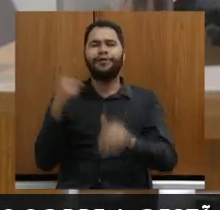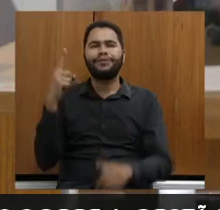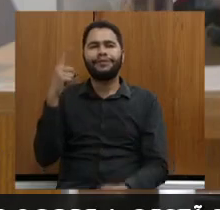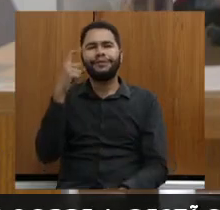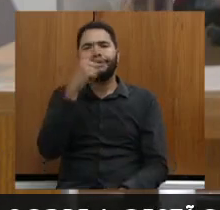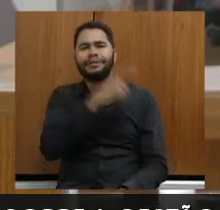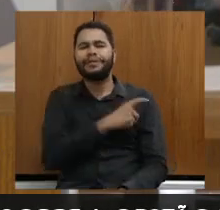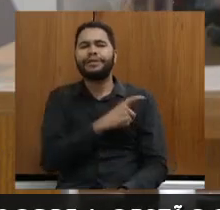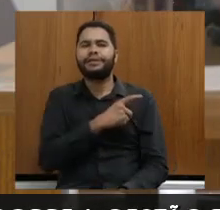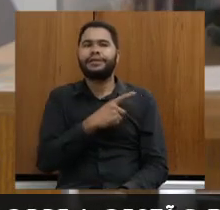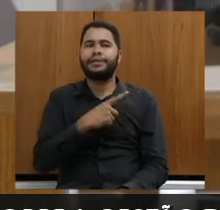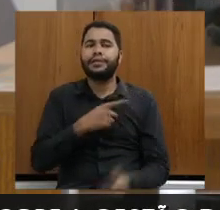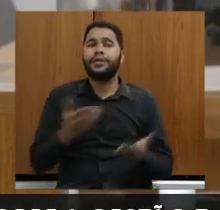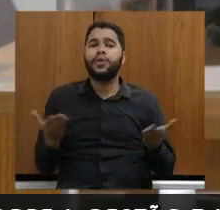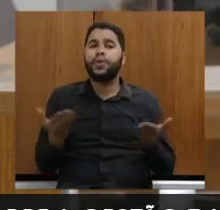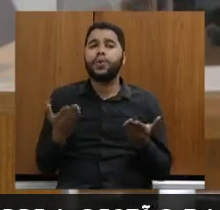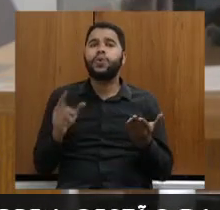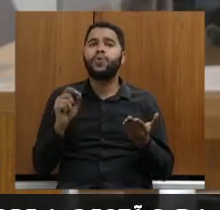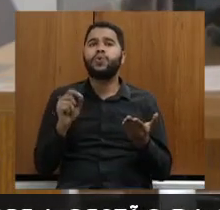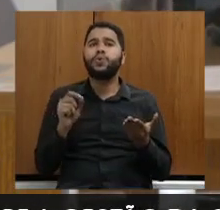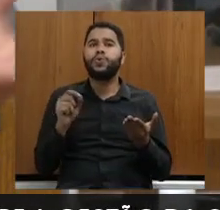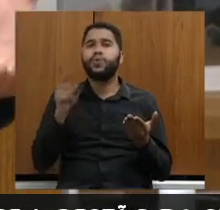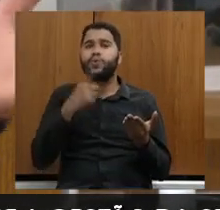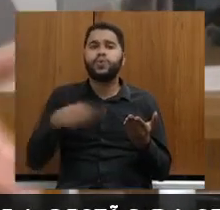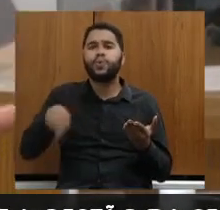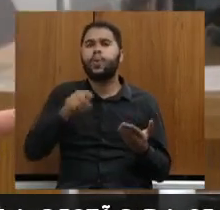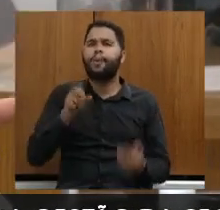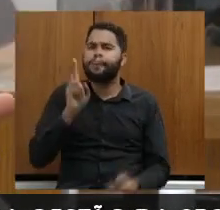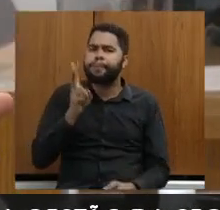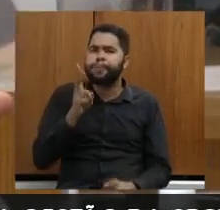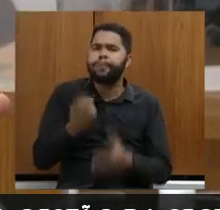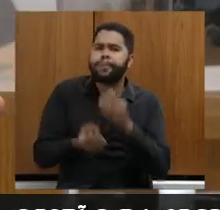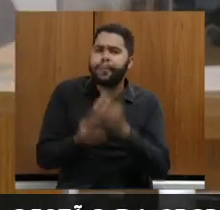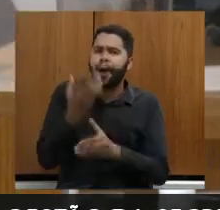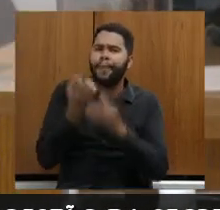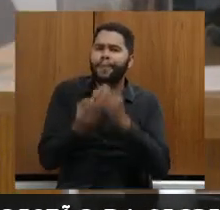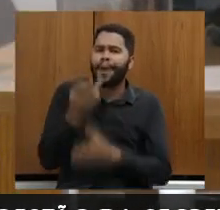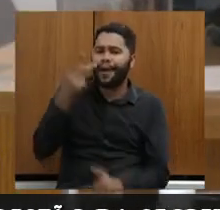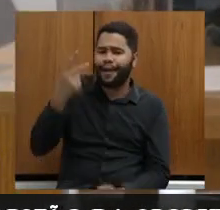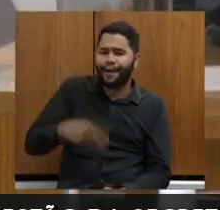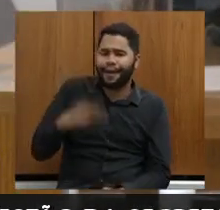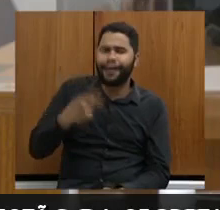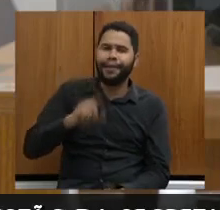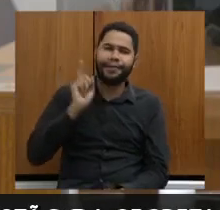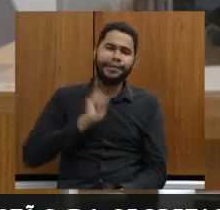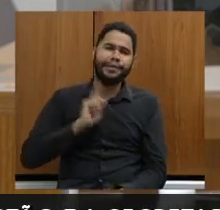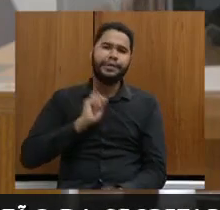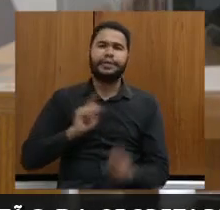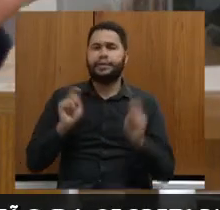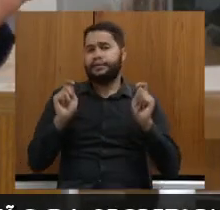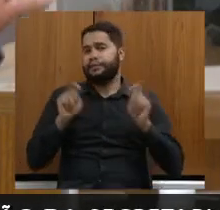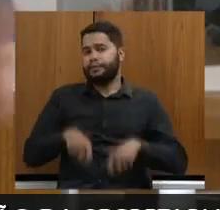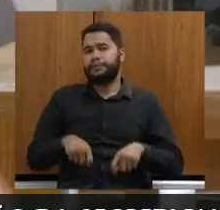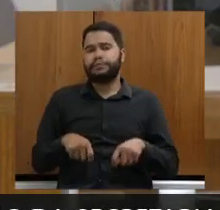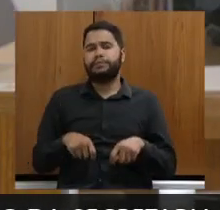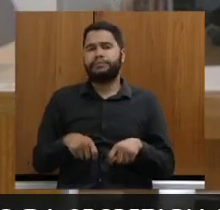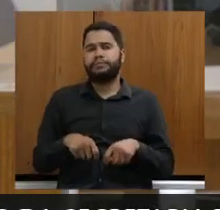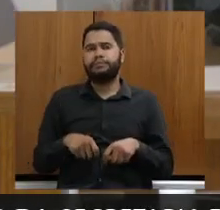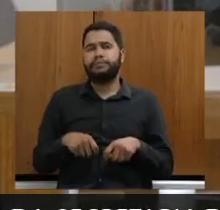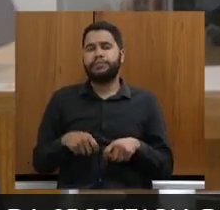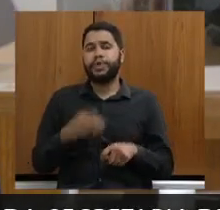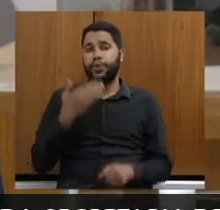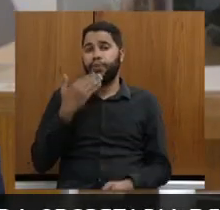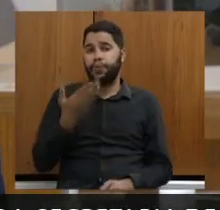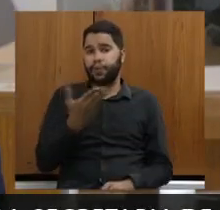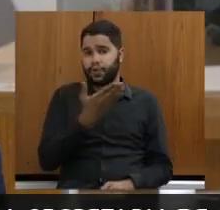dificuldade pimenta que existe hoje para você continuar produzindo nosso status então nós poderíamos eu tô